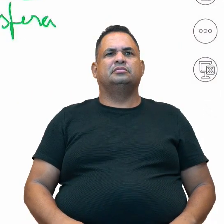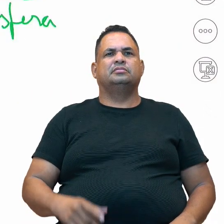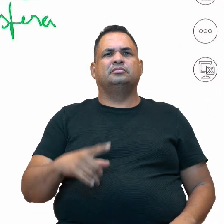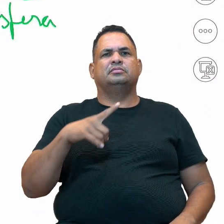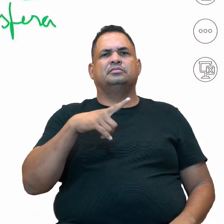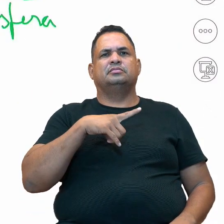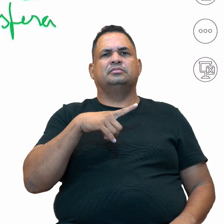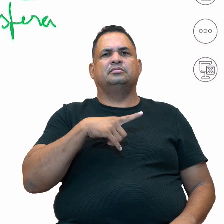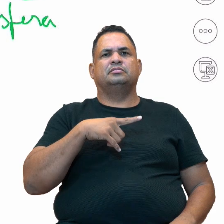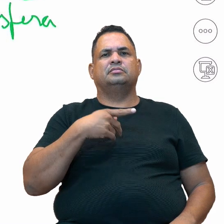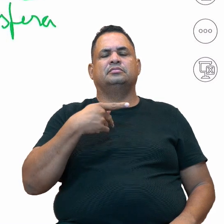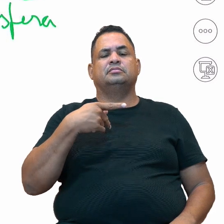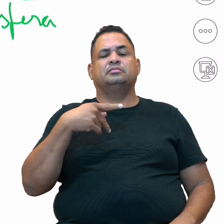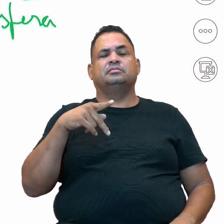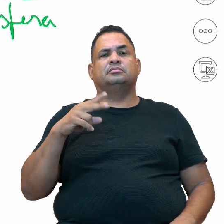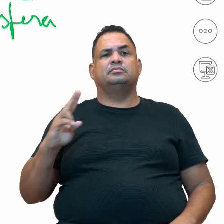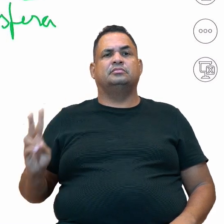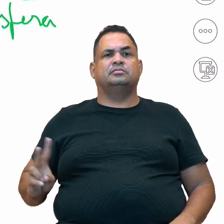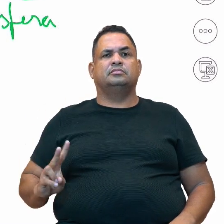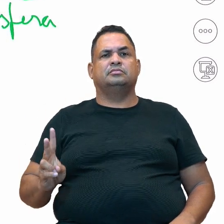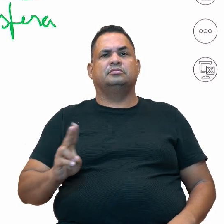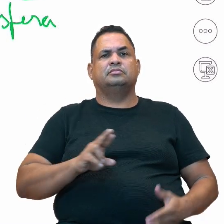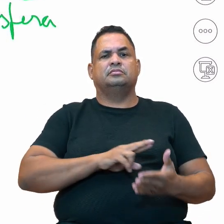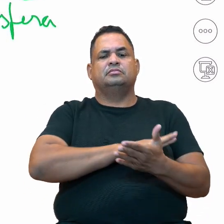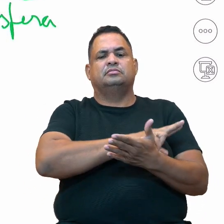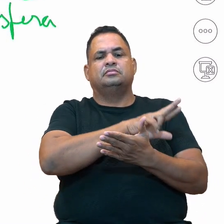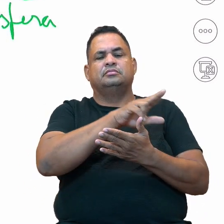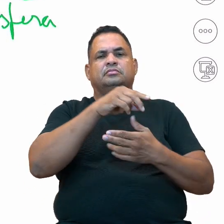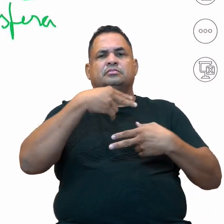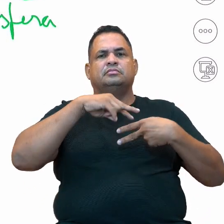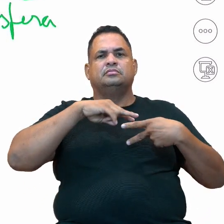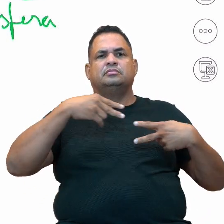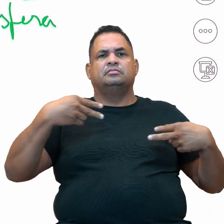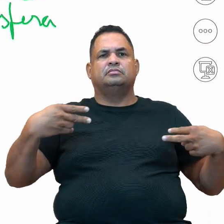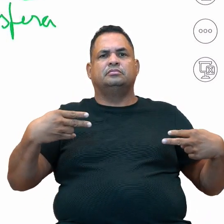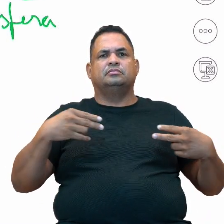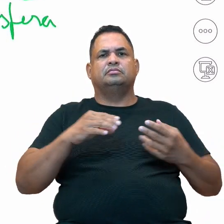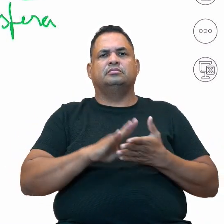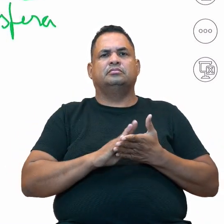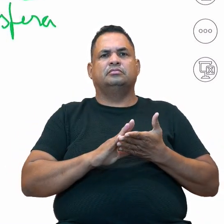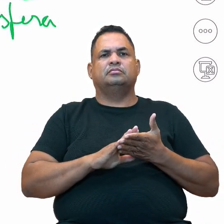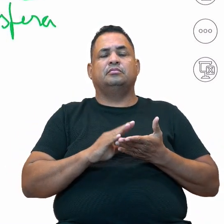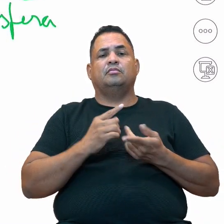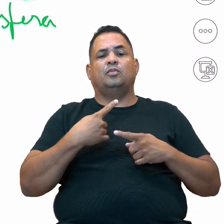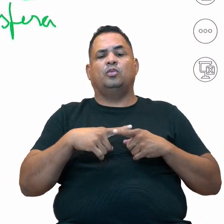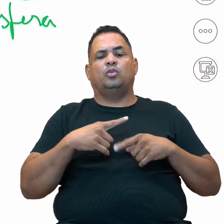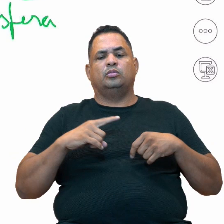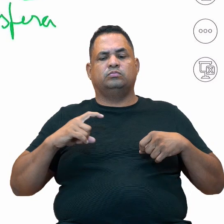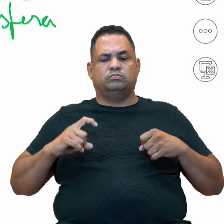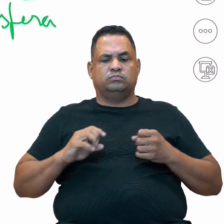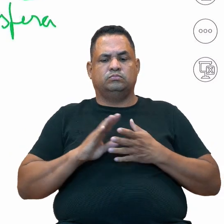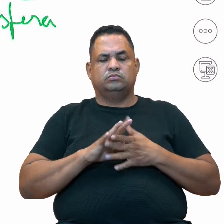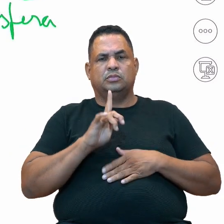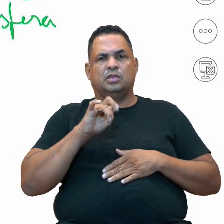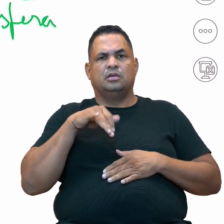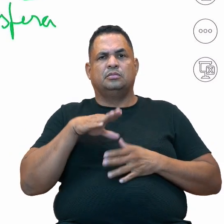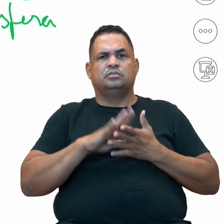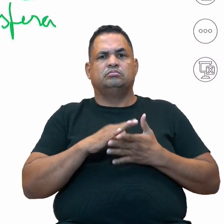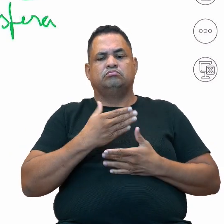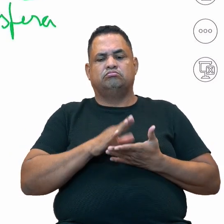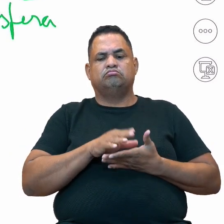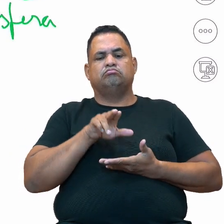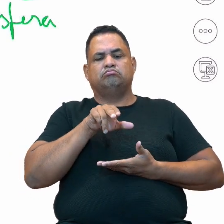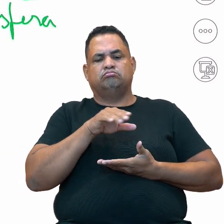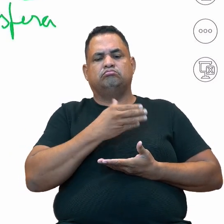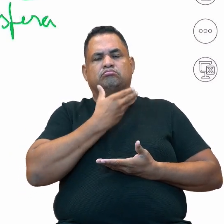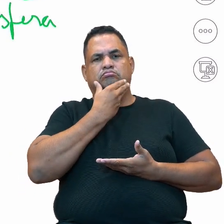como uma de suas vantagens a variabilidade genética, visto que os gametas de um mesmo indivíduo